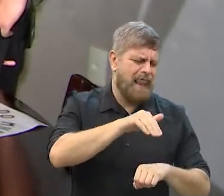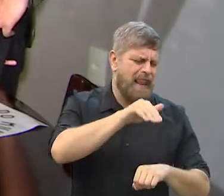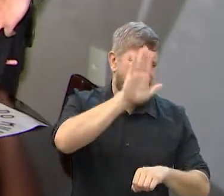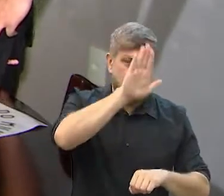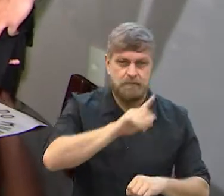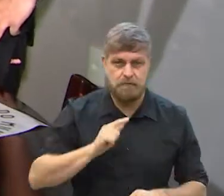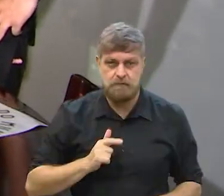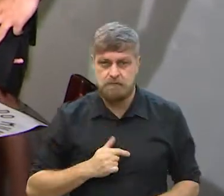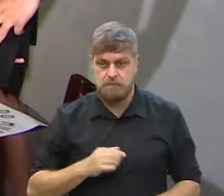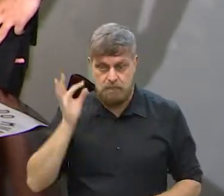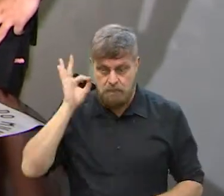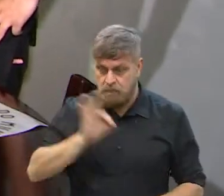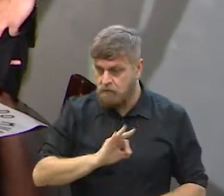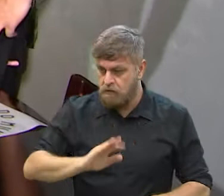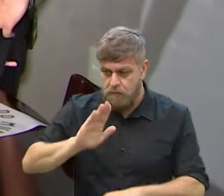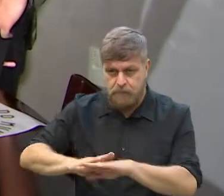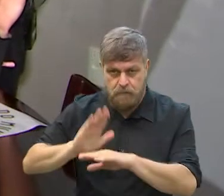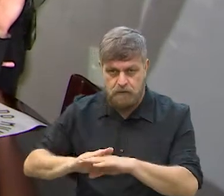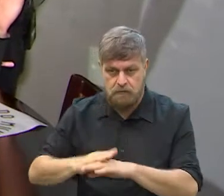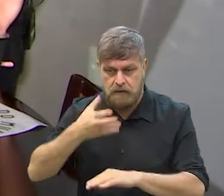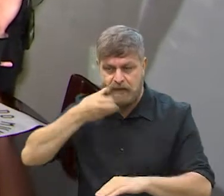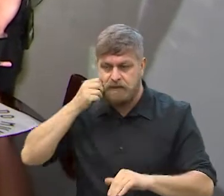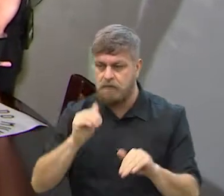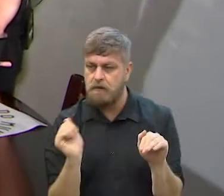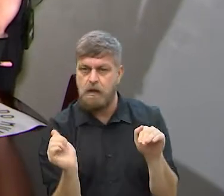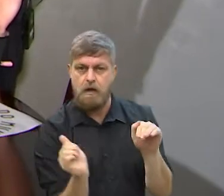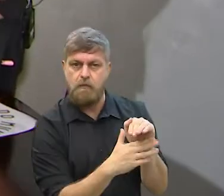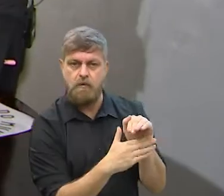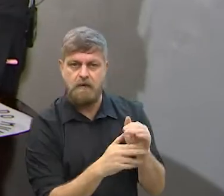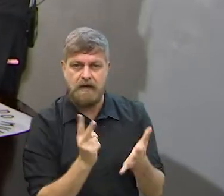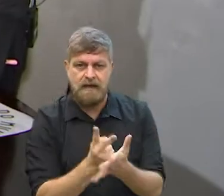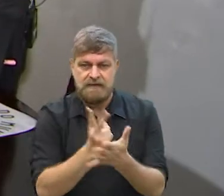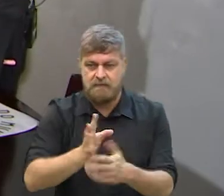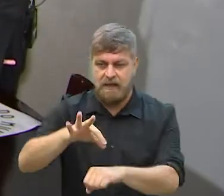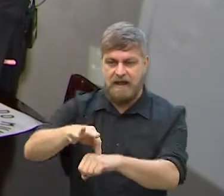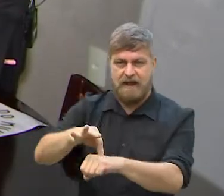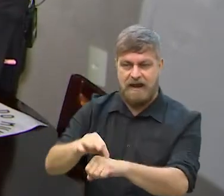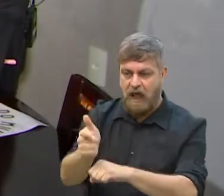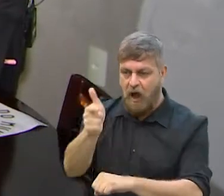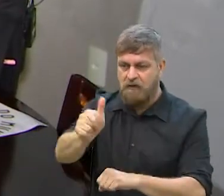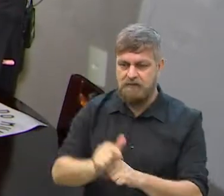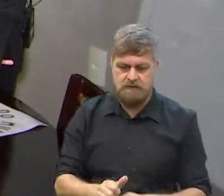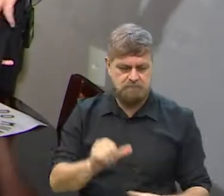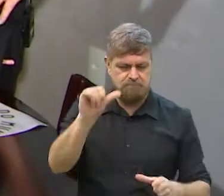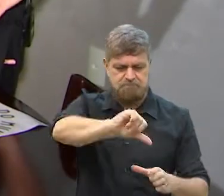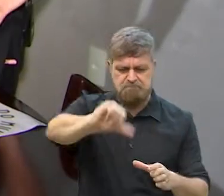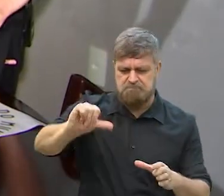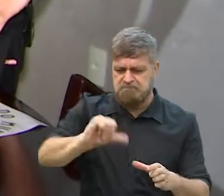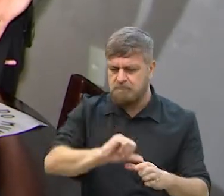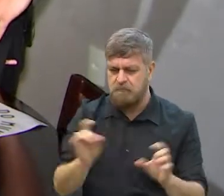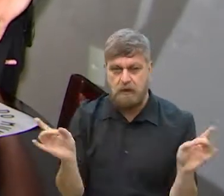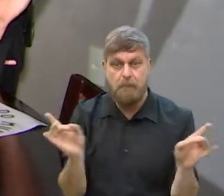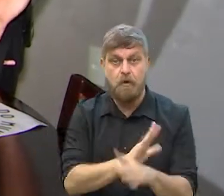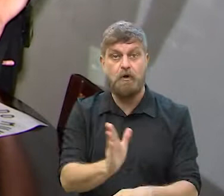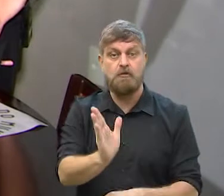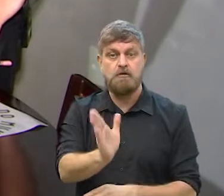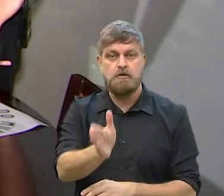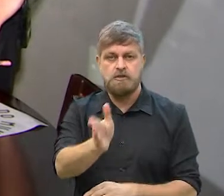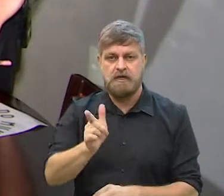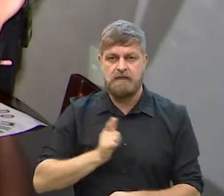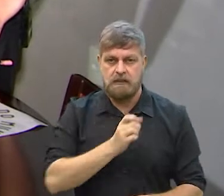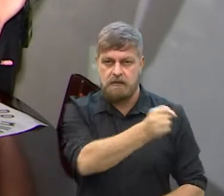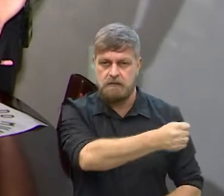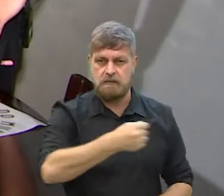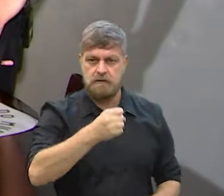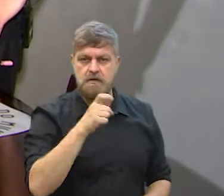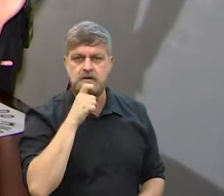Então aí você faz uma vez, reserva, e toda vez que você fizer uma carne, né? Sim. Já tá prontinho lá. Sim. Tem que guardar na geladeira,